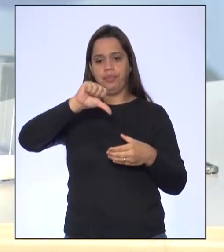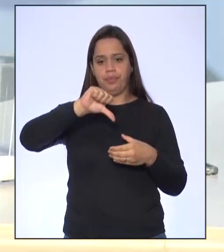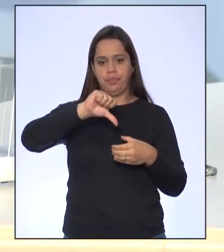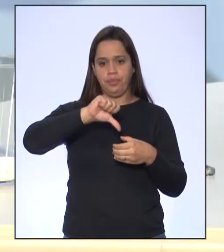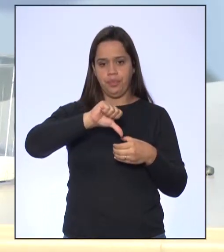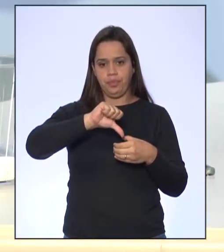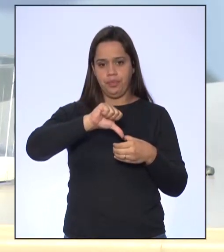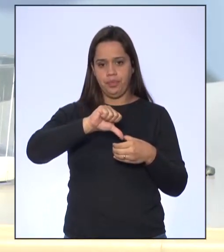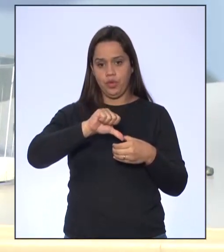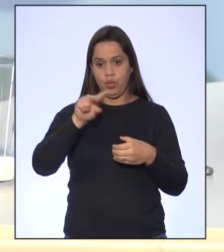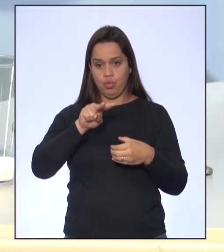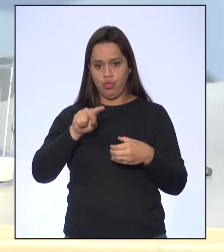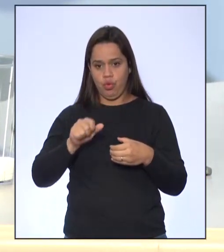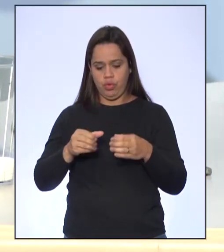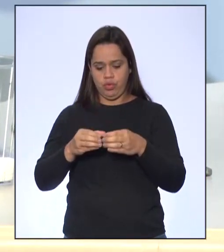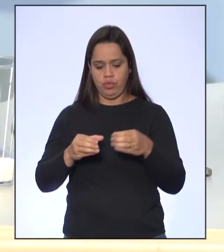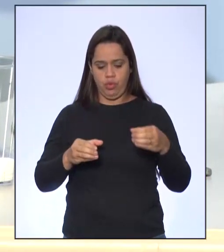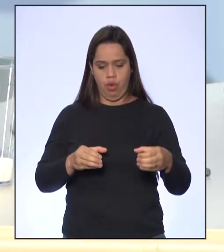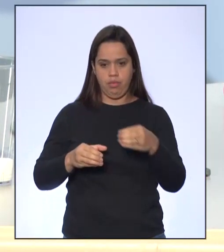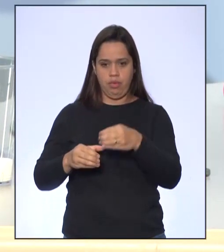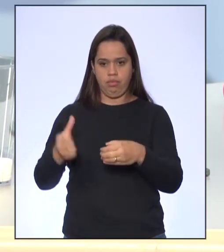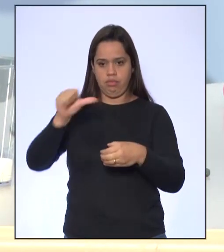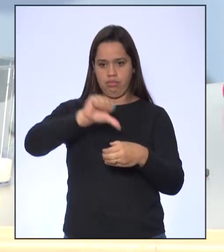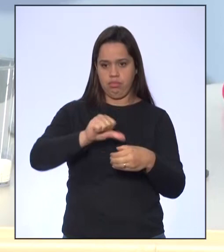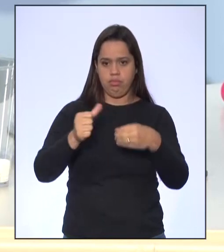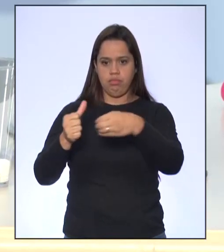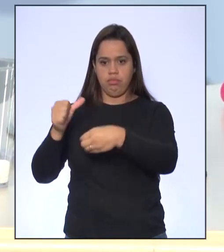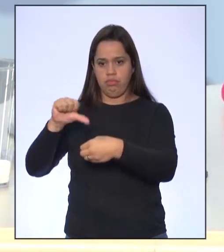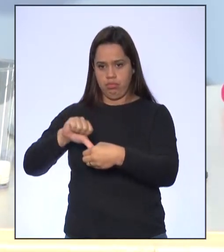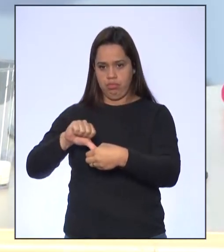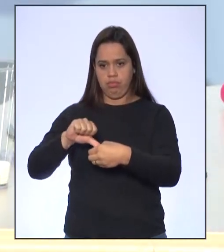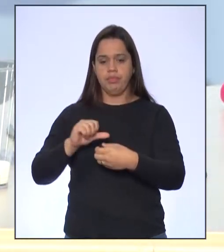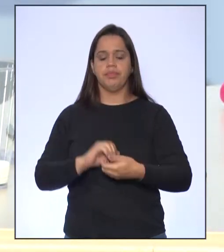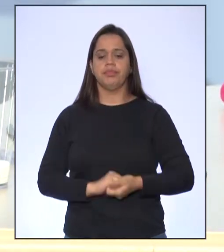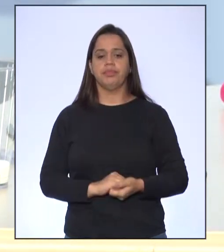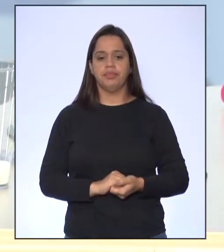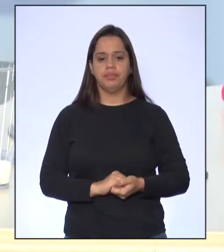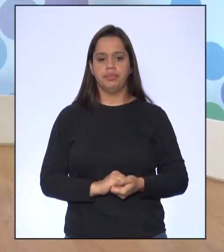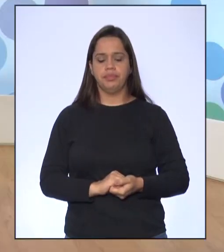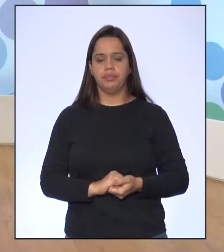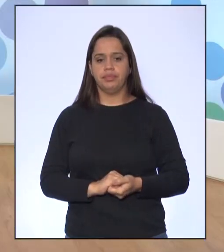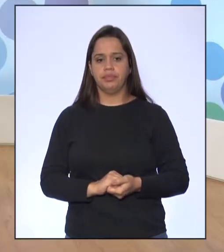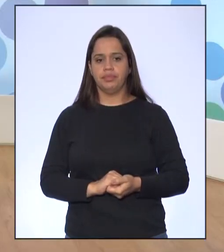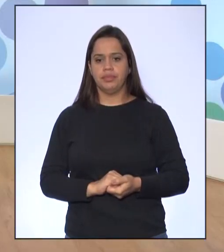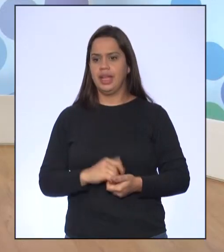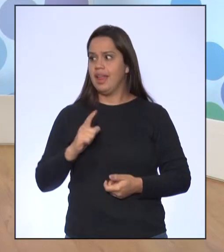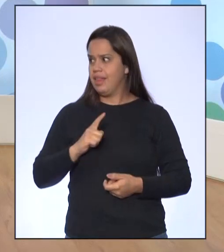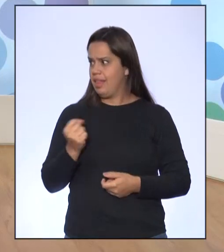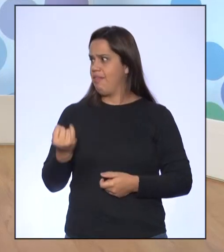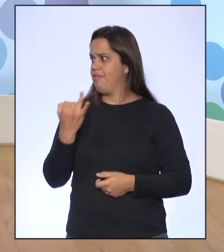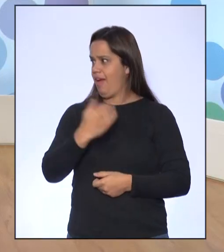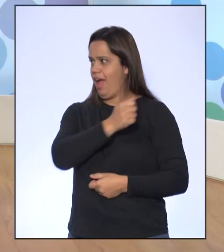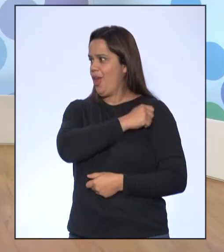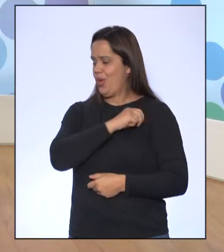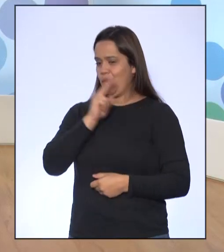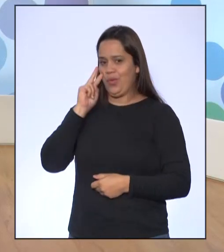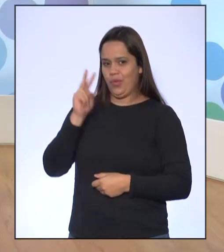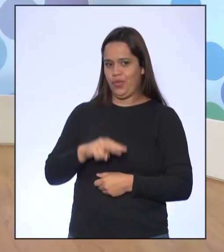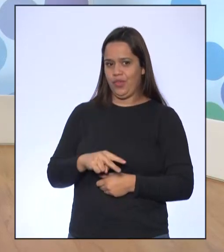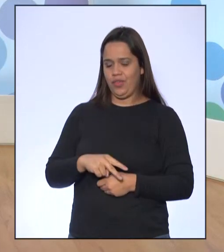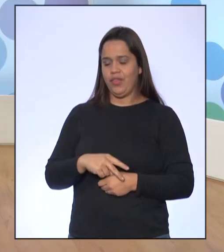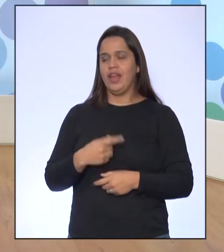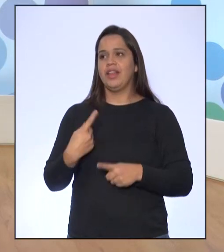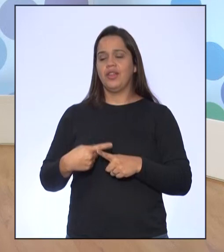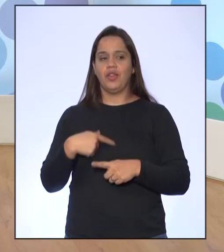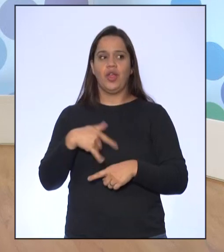dois recipientes, nos dois copinhos. É muita aluna assistindo a gente, né, Pro? É normal, a professora até tremer